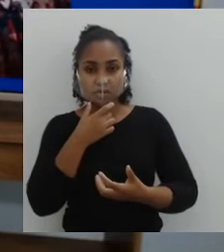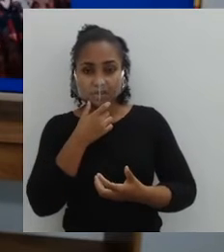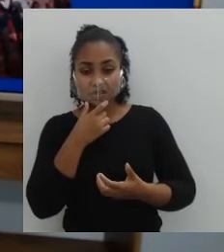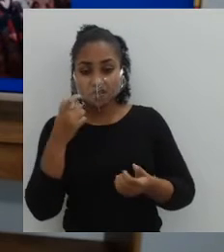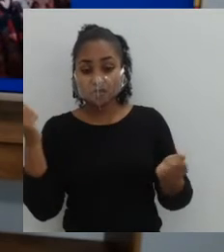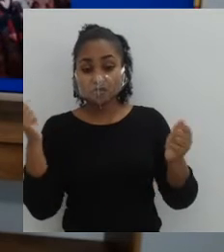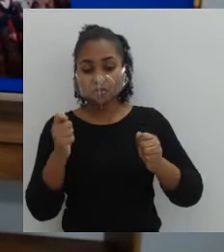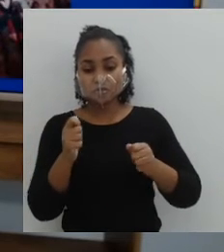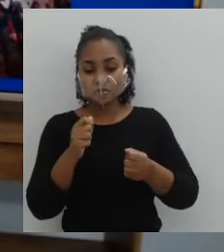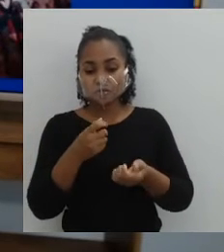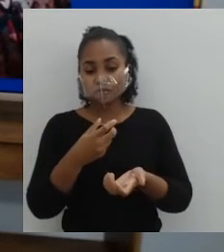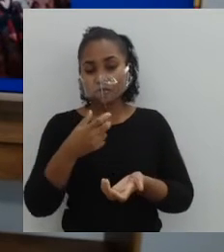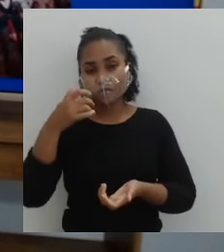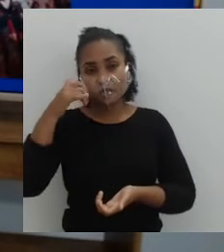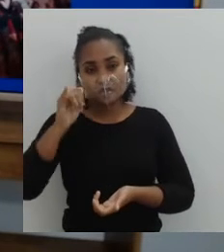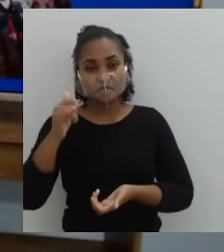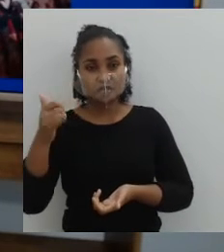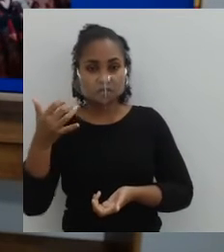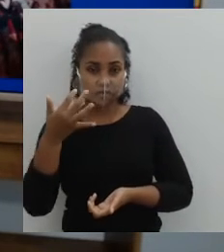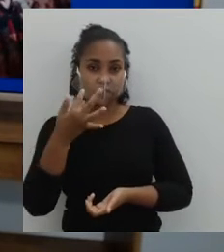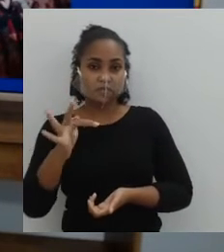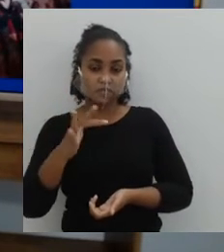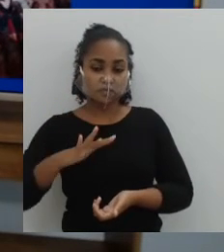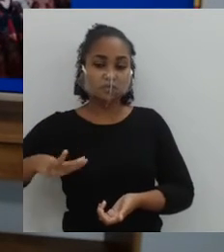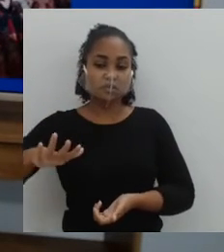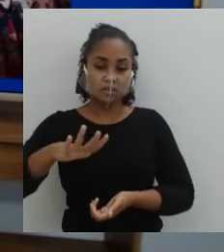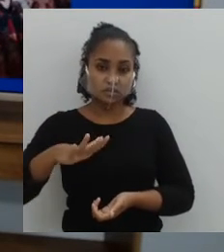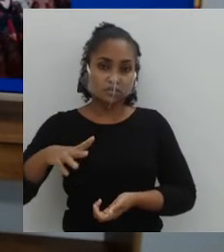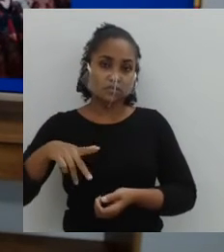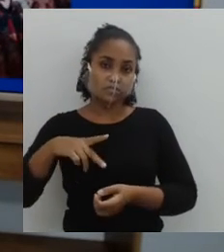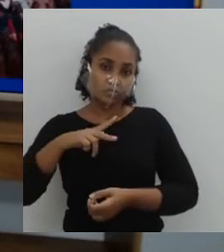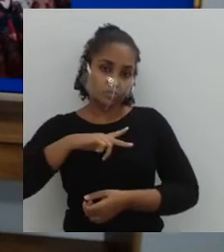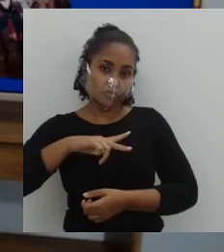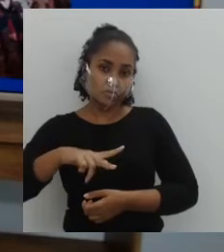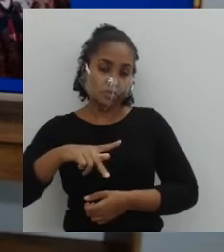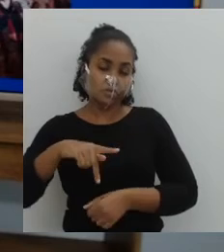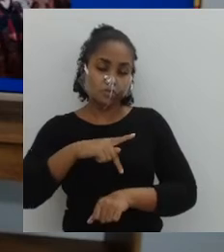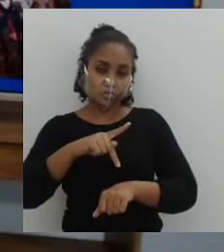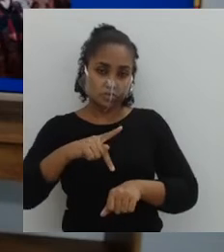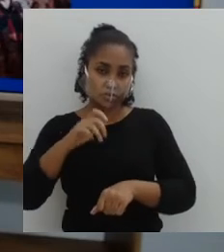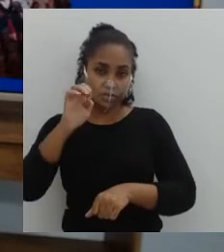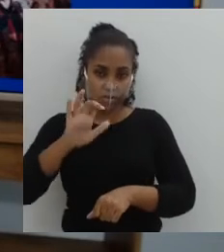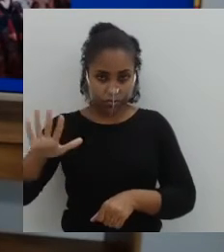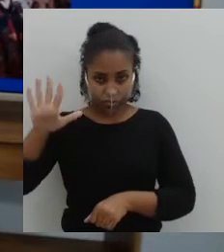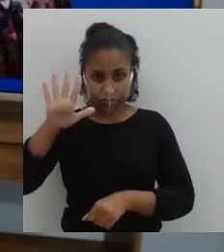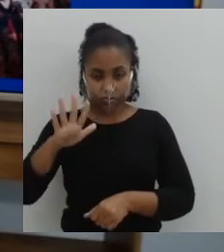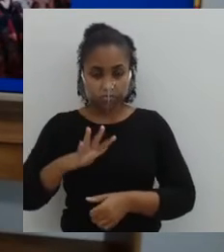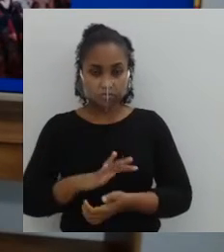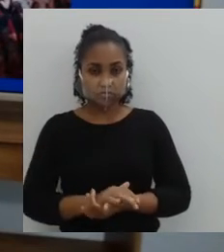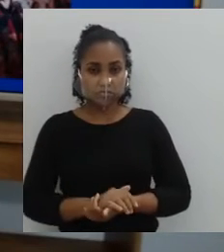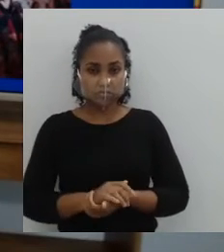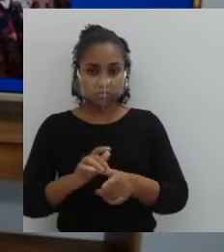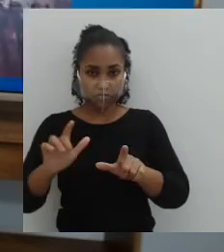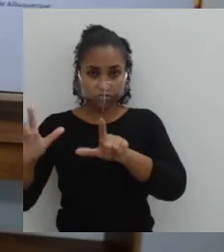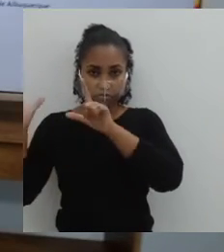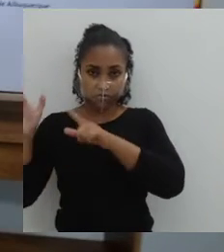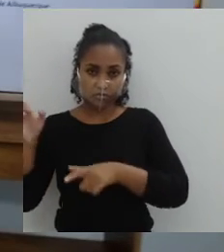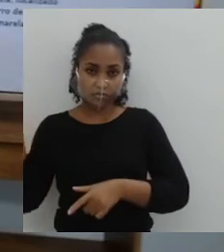os franceses da área em Portugal, do território português na Europa. Corta para o